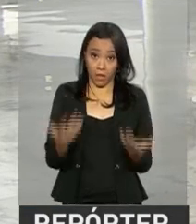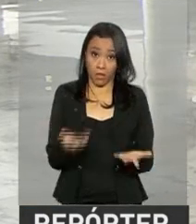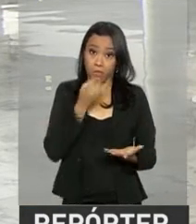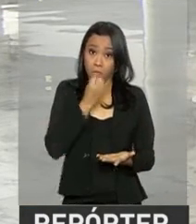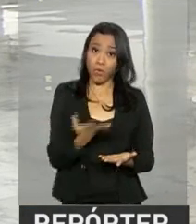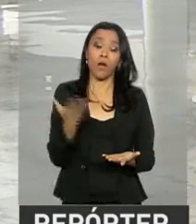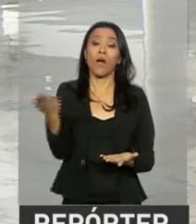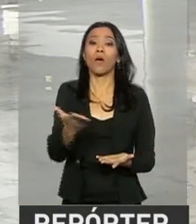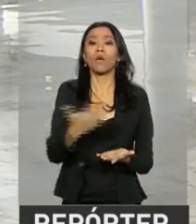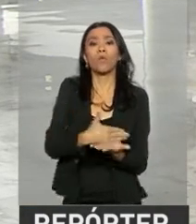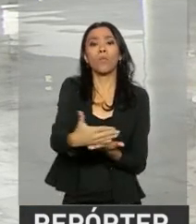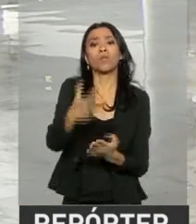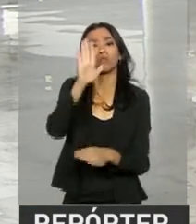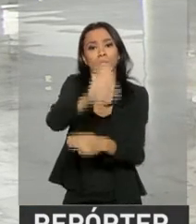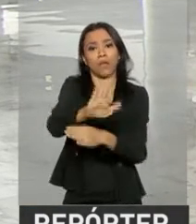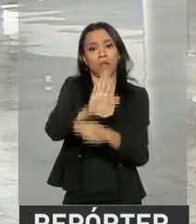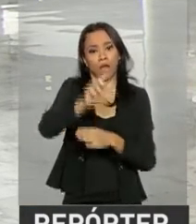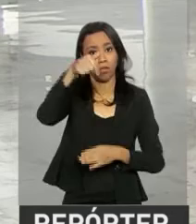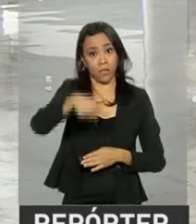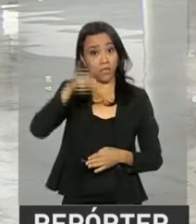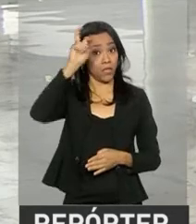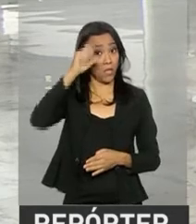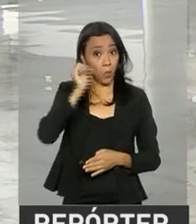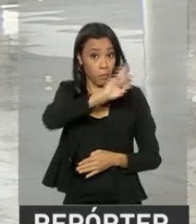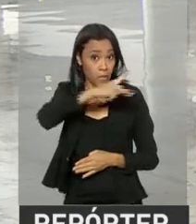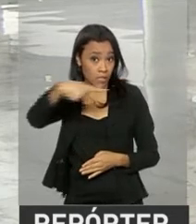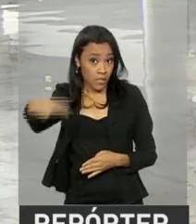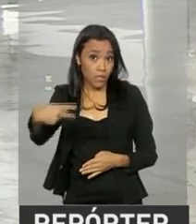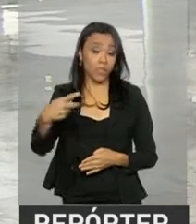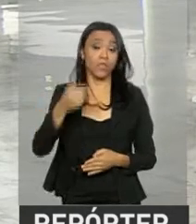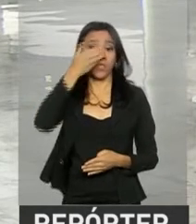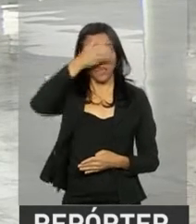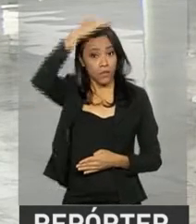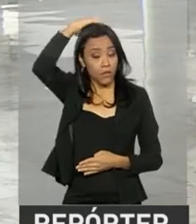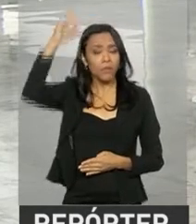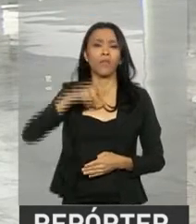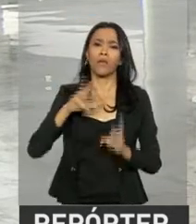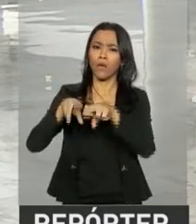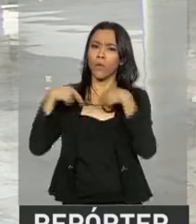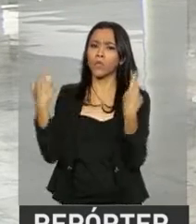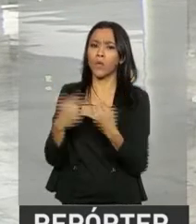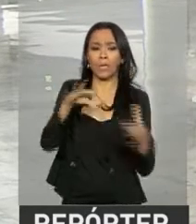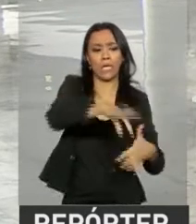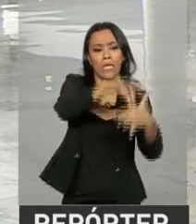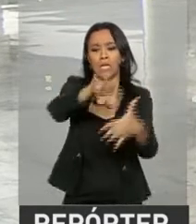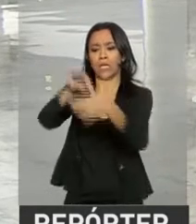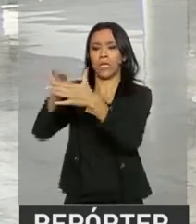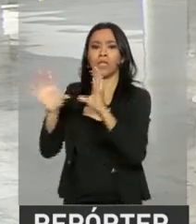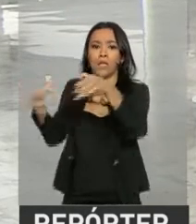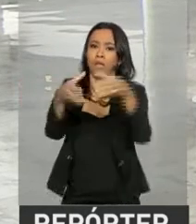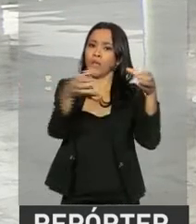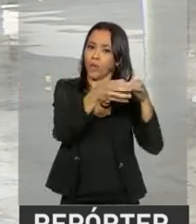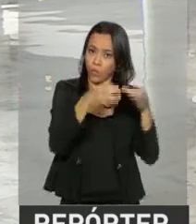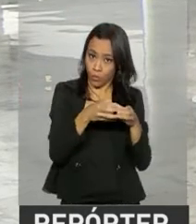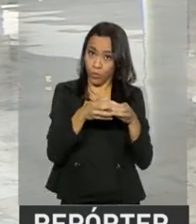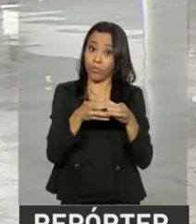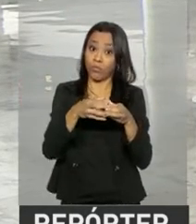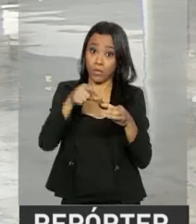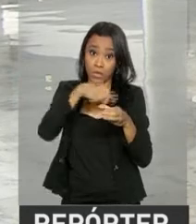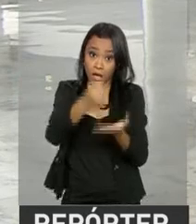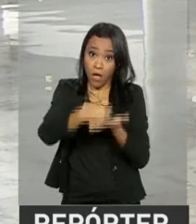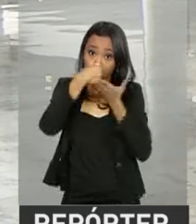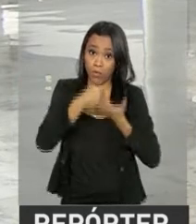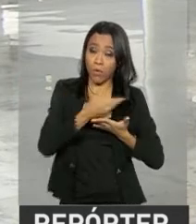Leandro e agora no início da tarde desta quinta-feira o presidente Michel Temer se reúne com líderes de partidos da base aliada